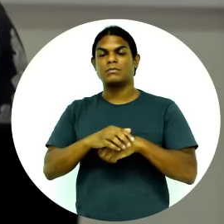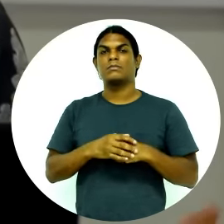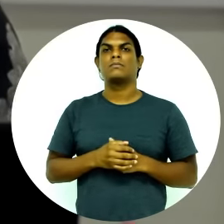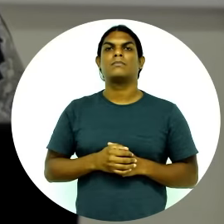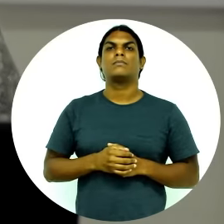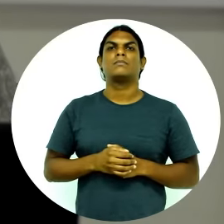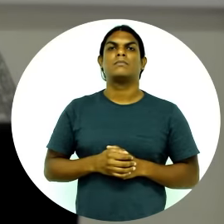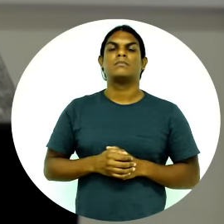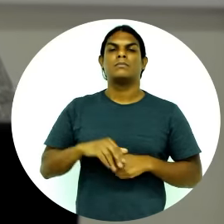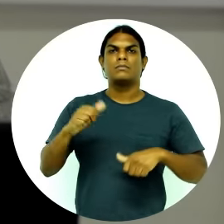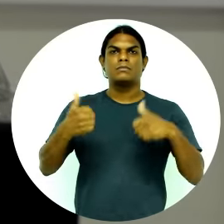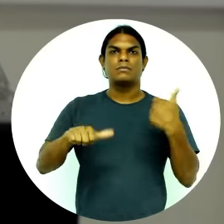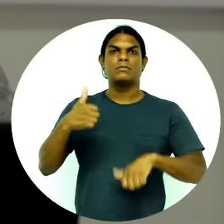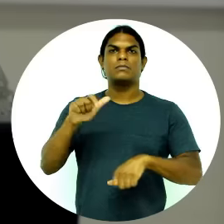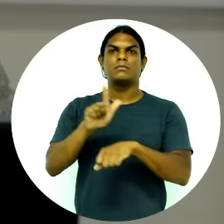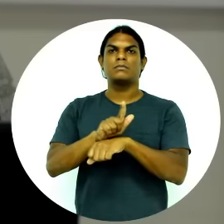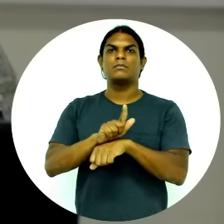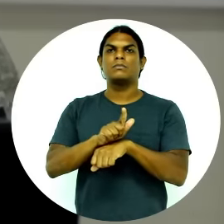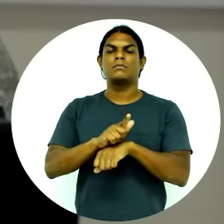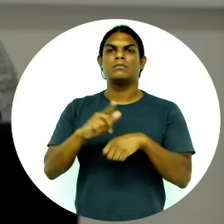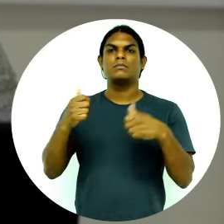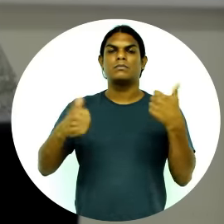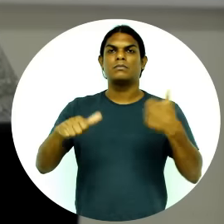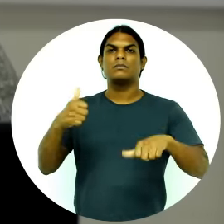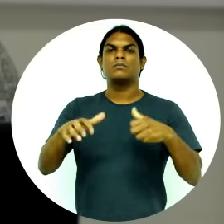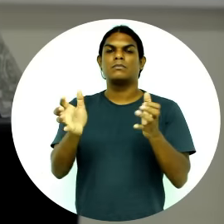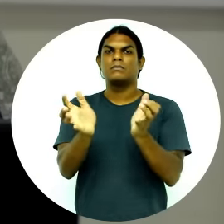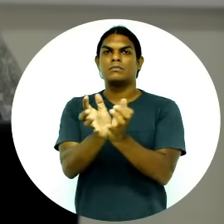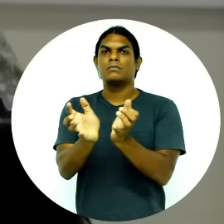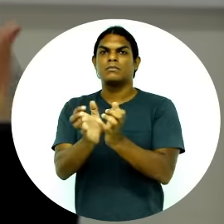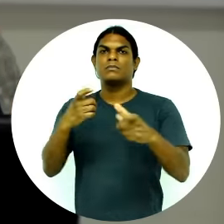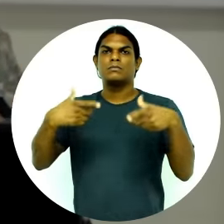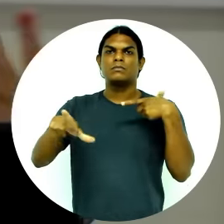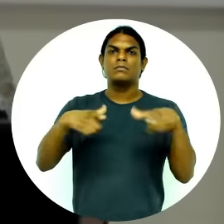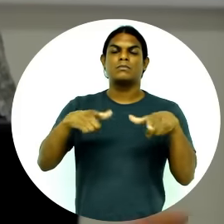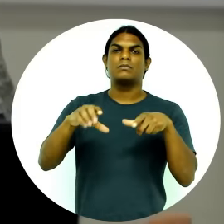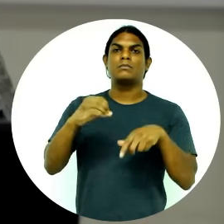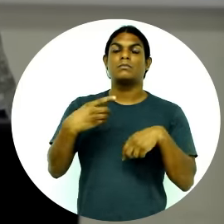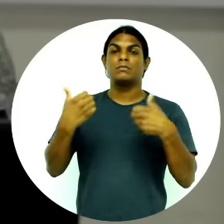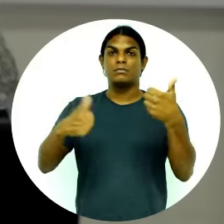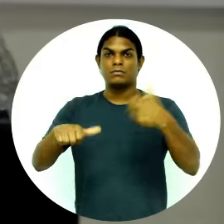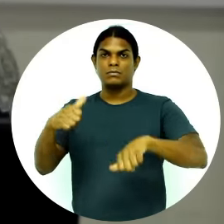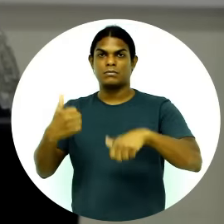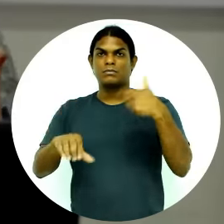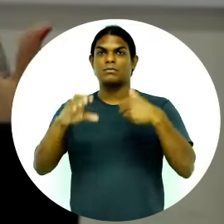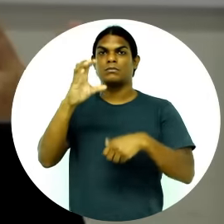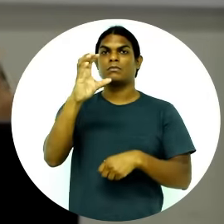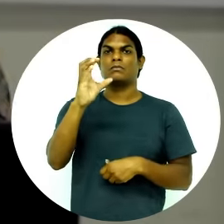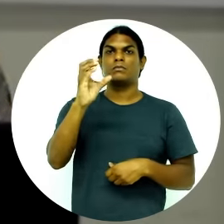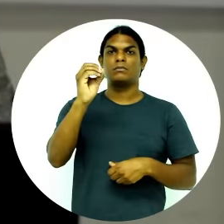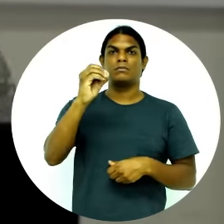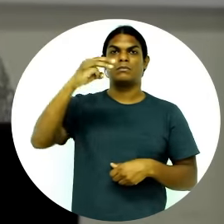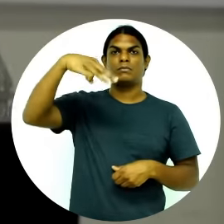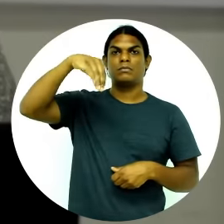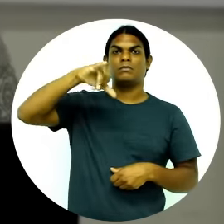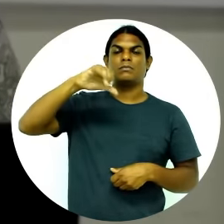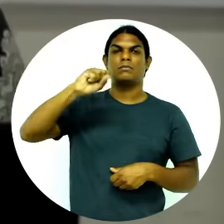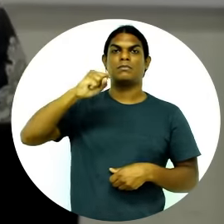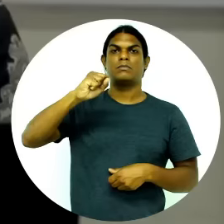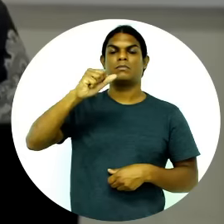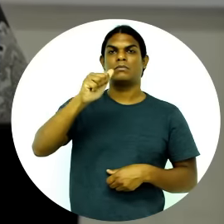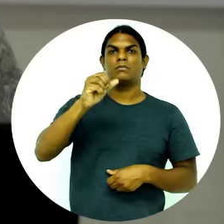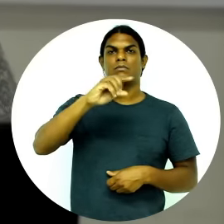desempenho de suas atividades? Agora vamos entender um pouco as formas que a organização tem